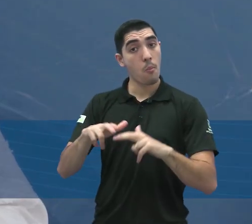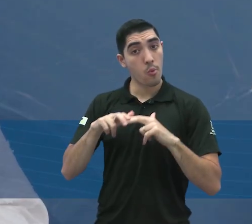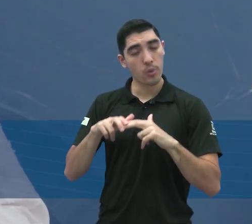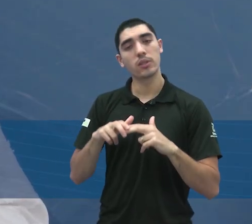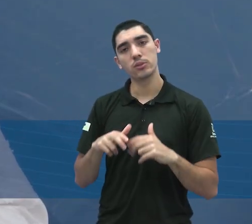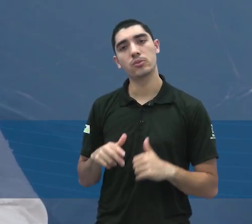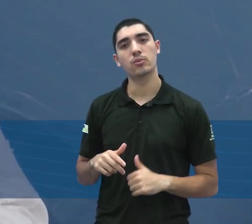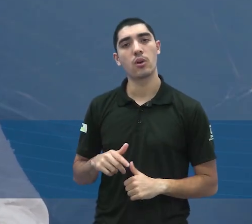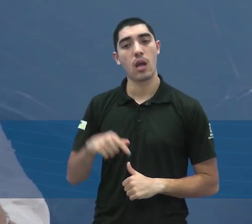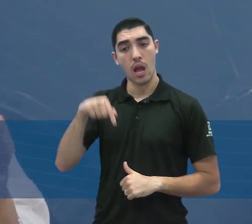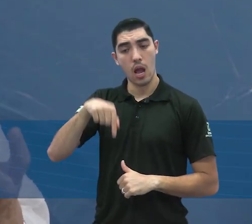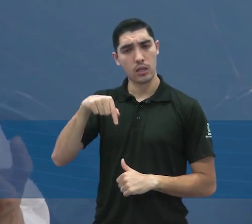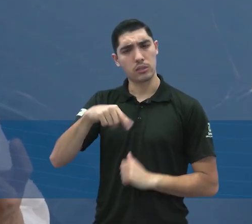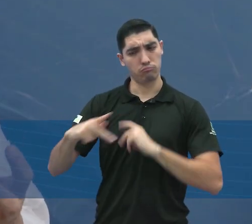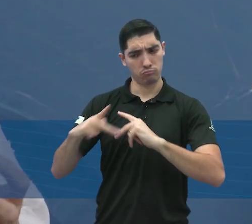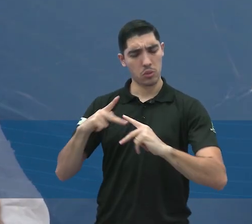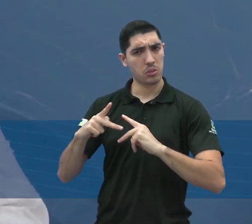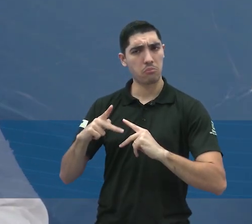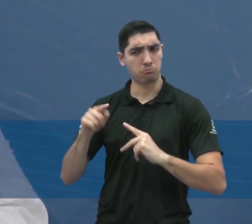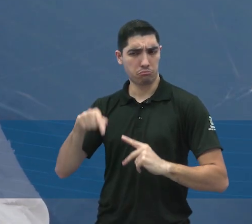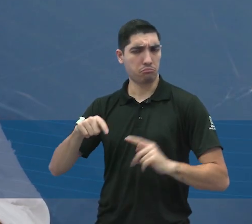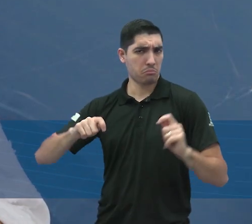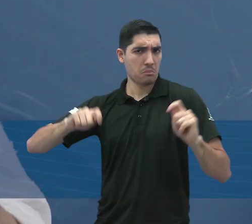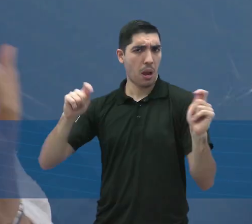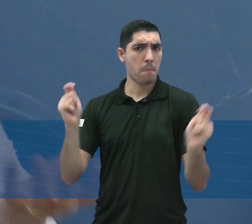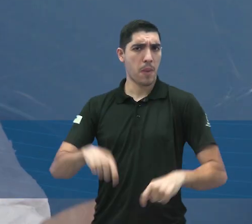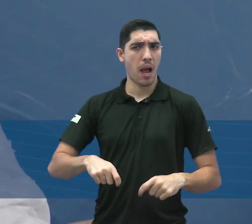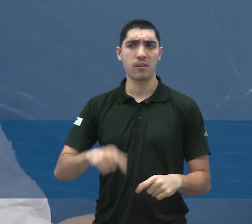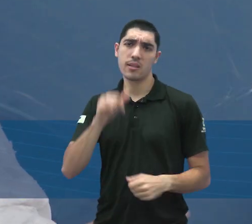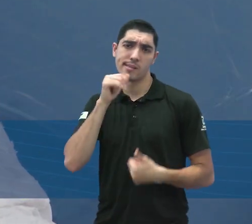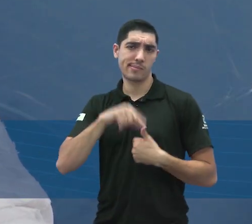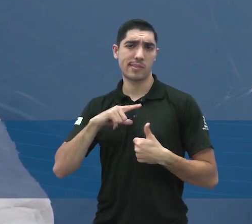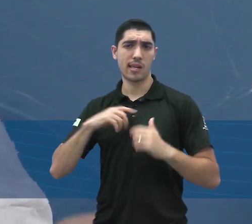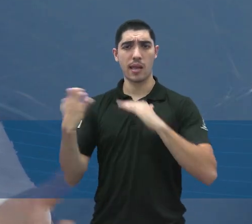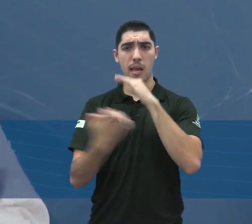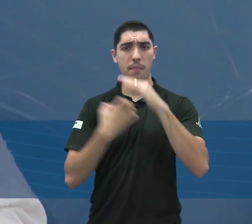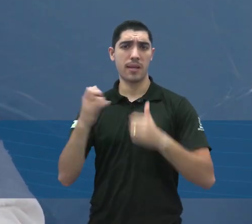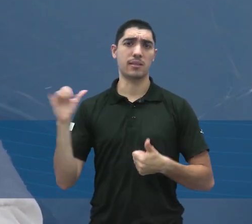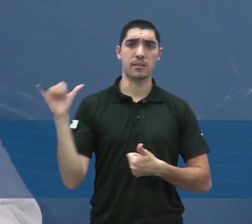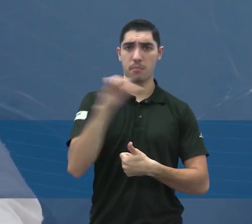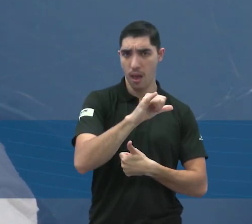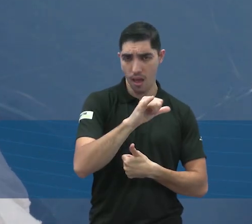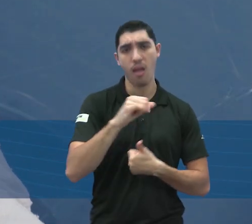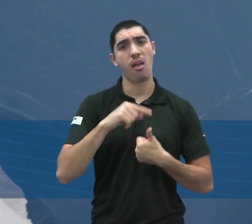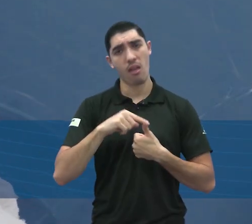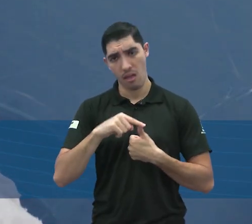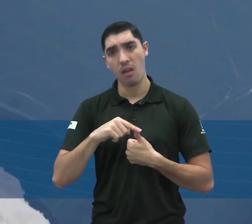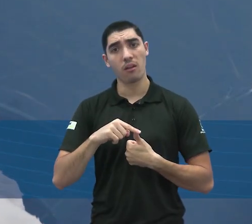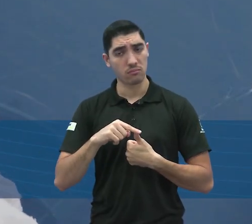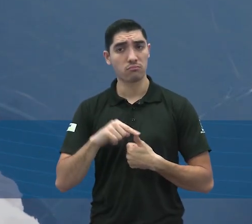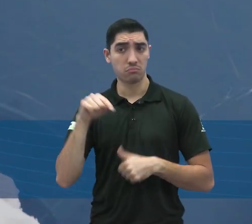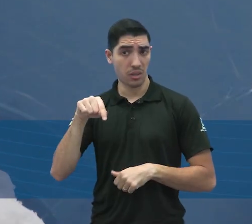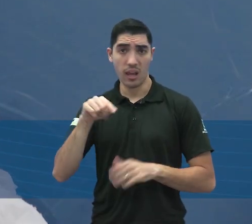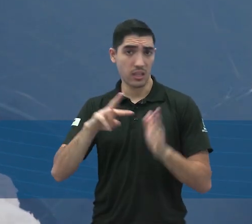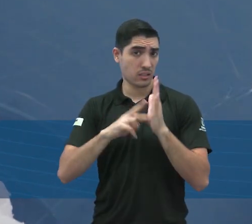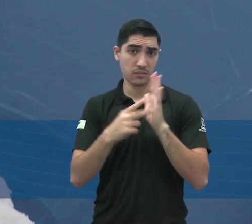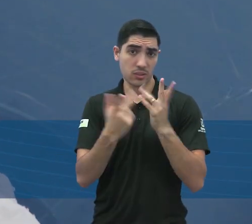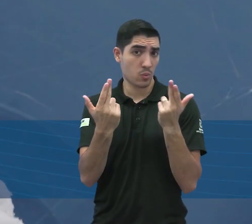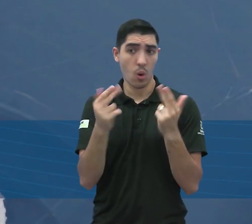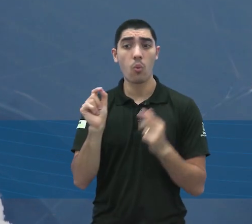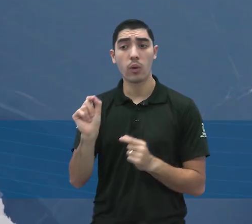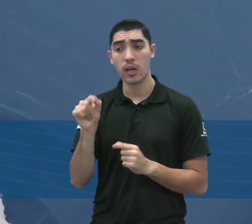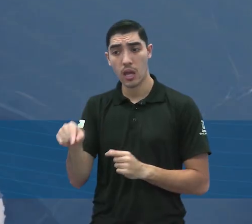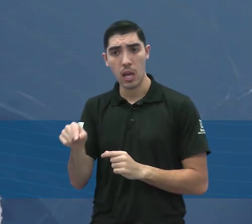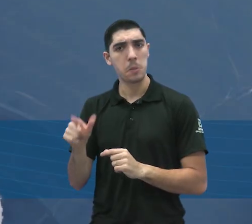somos extremamente capazes, né, nós temos a Embraer como fruto desses avanços, dos avanços que foram